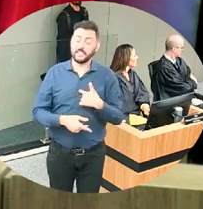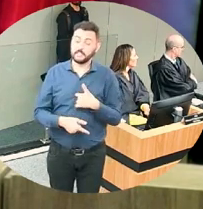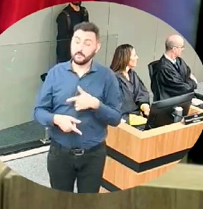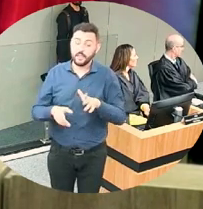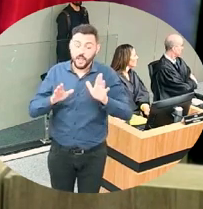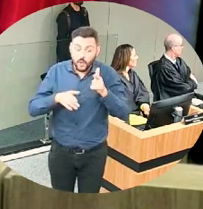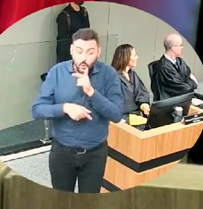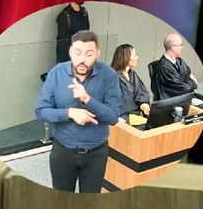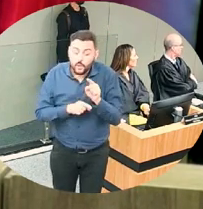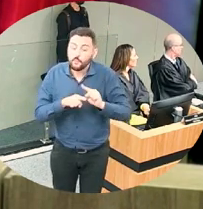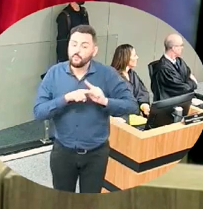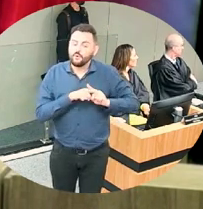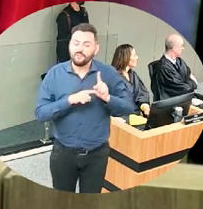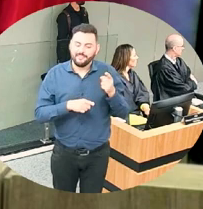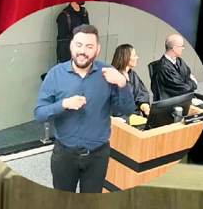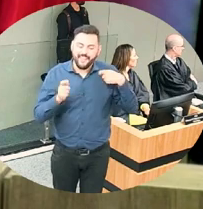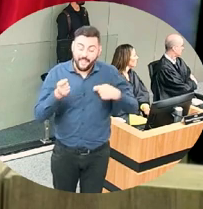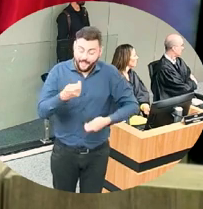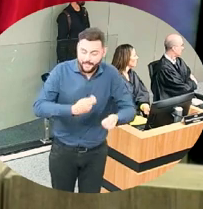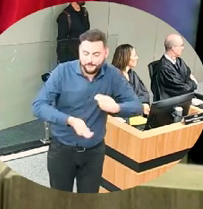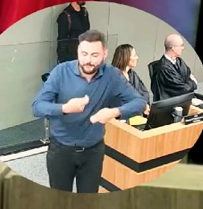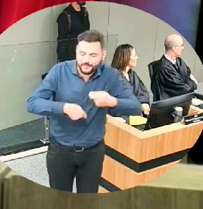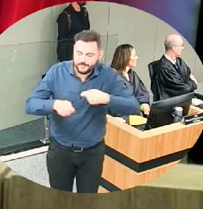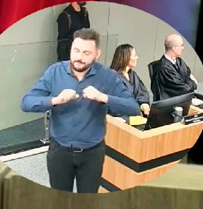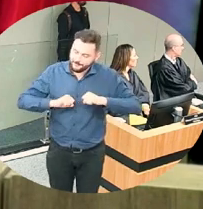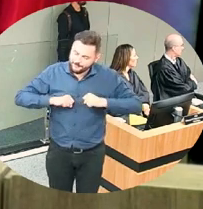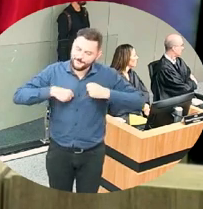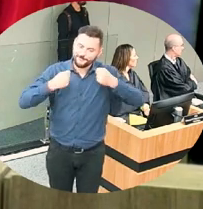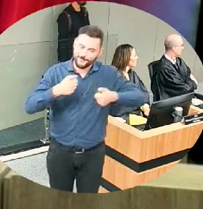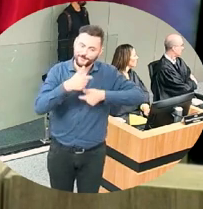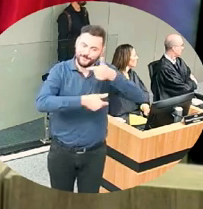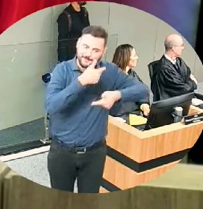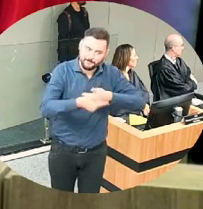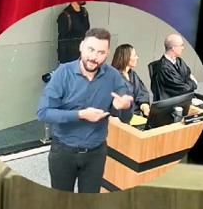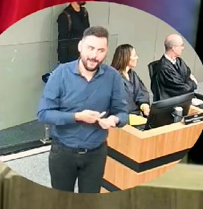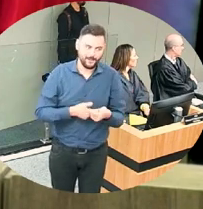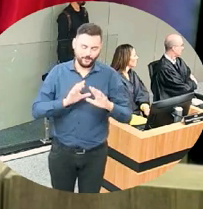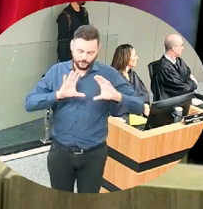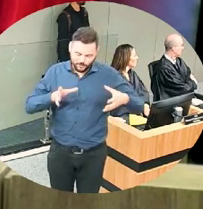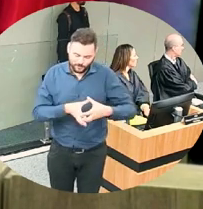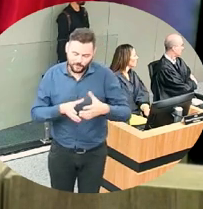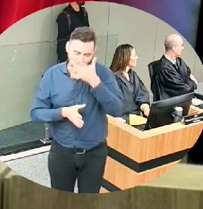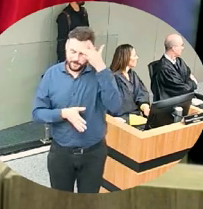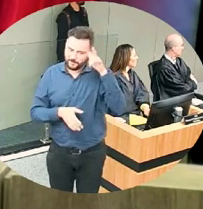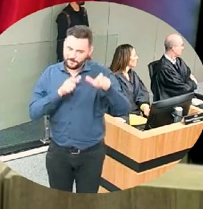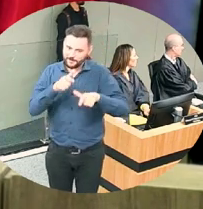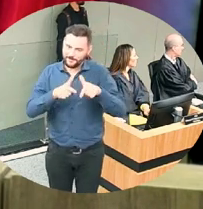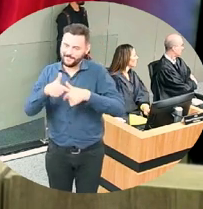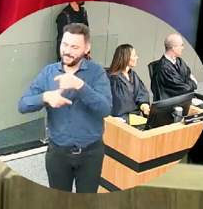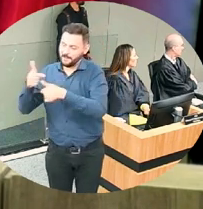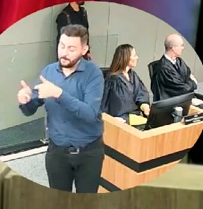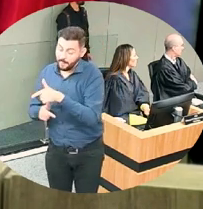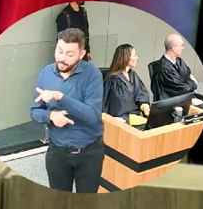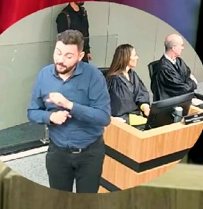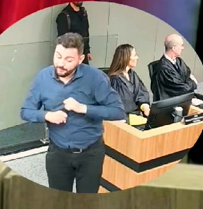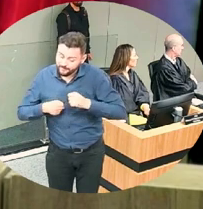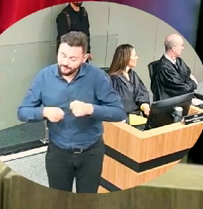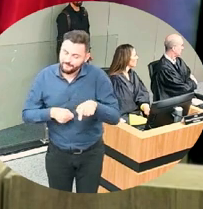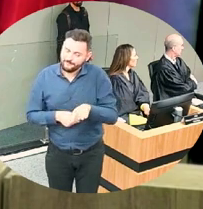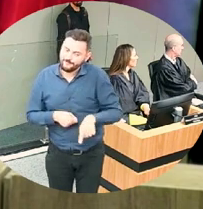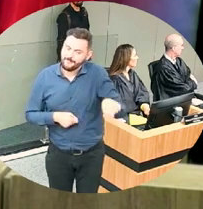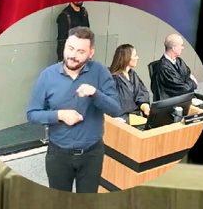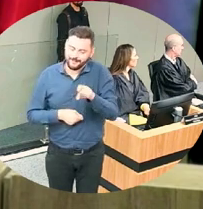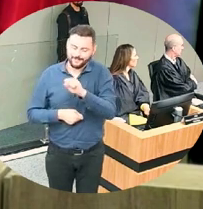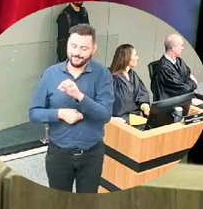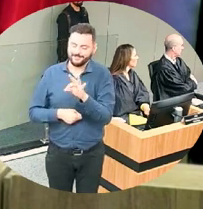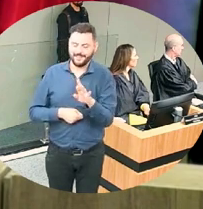uma administração Mas de todos e todas que constróem o cotidiano da Justiça do Trabalho em Santa Catarina costumo dizer que